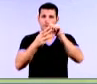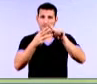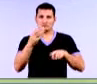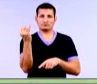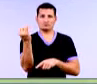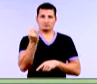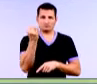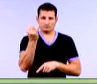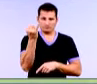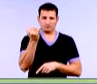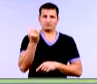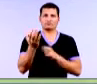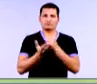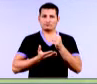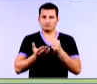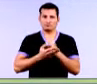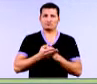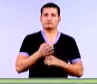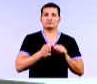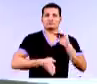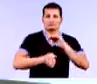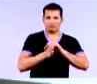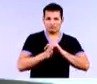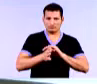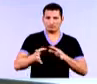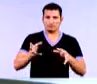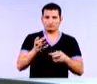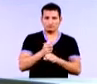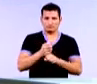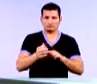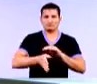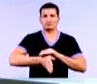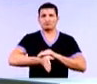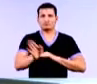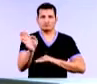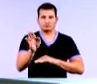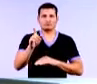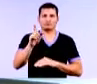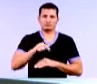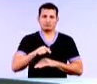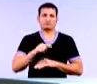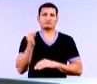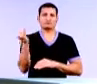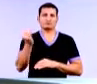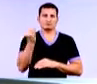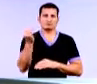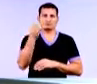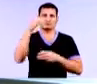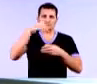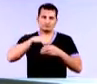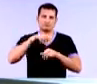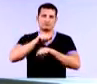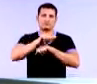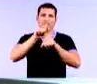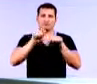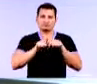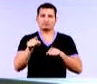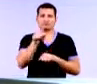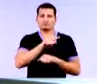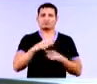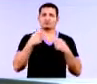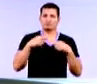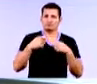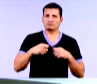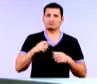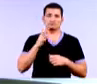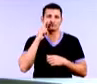básicas: entrada, processamento e saída. Isso é fundamental dentro de um algoritmo. Vocês vão ter que